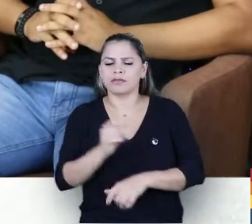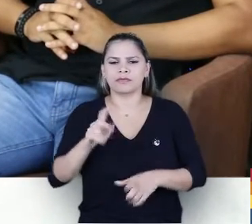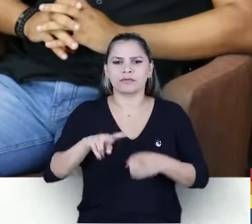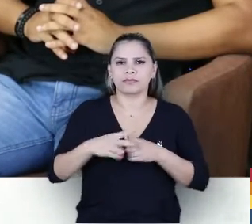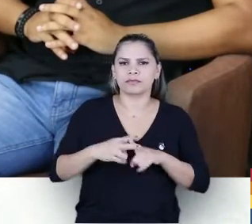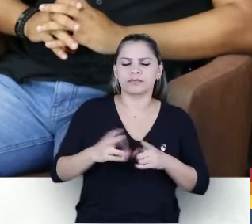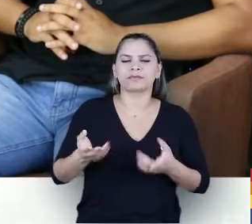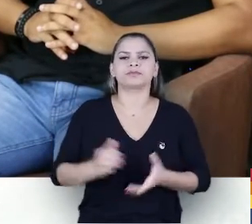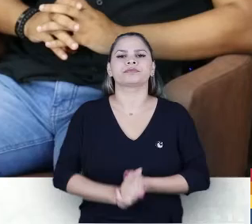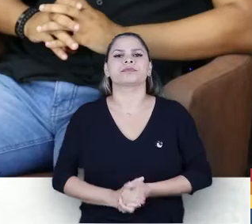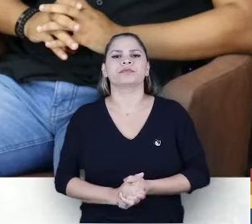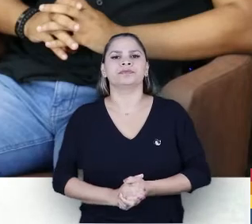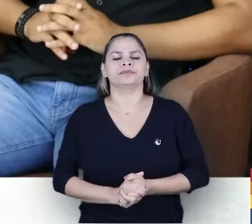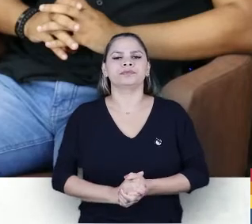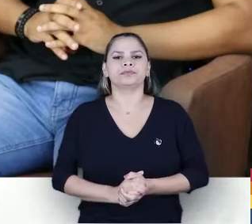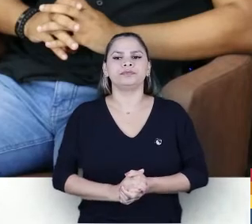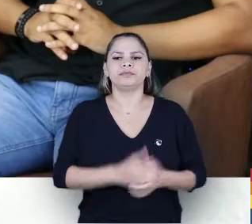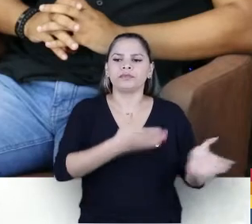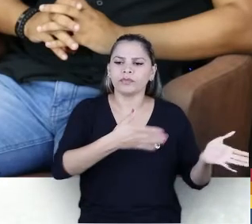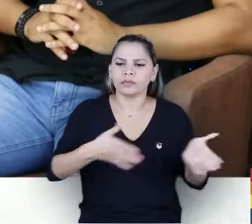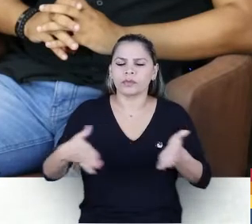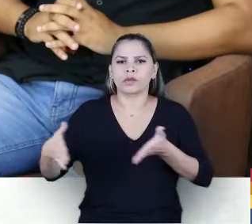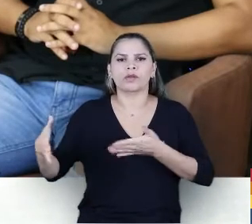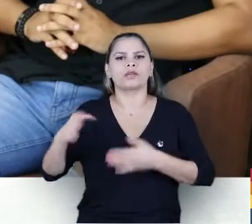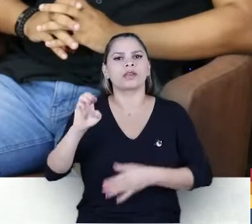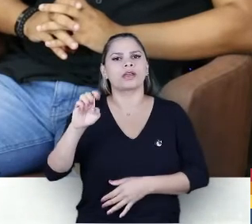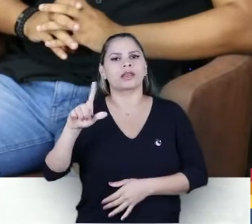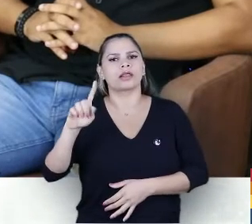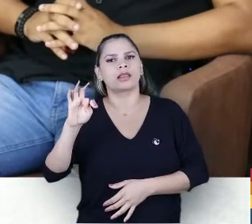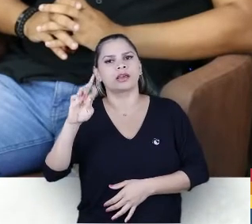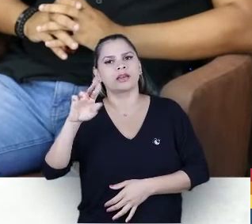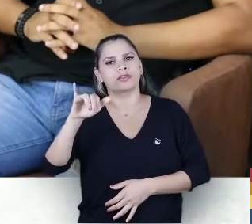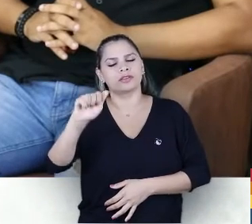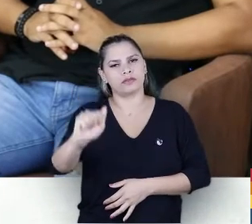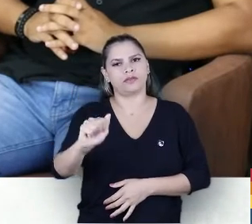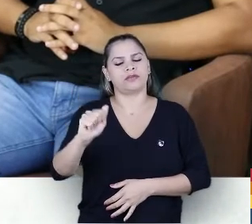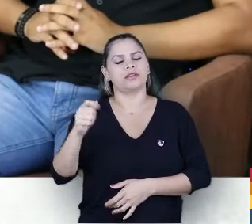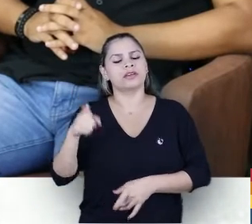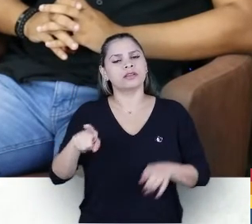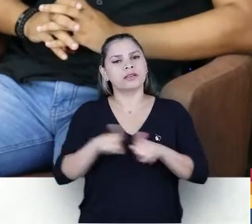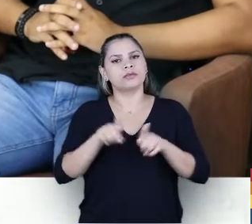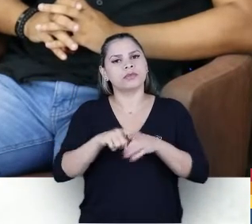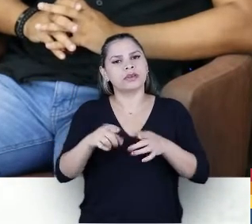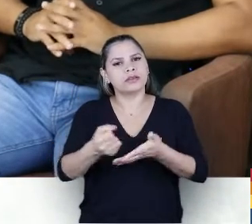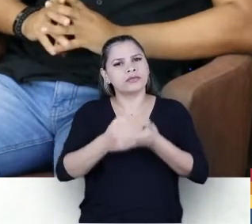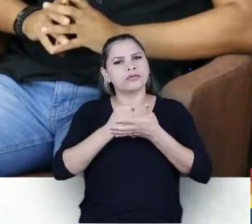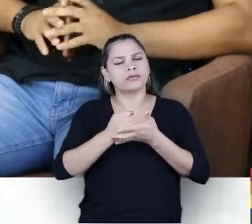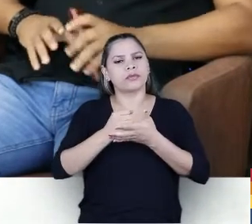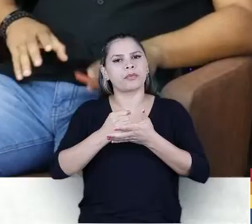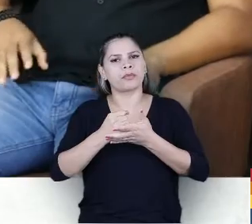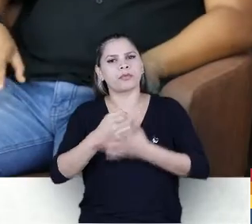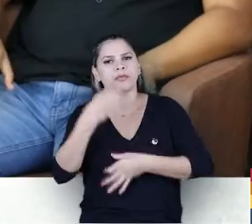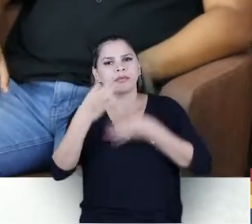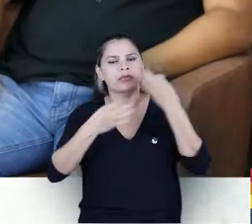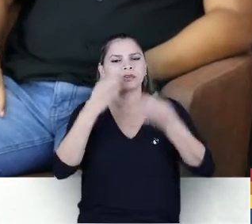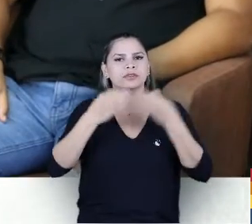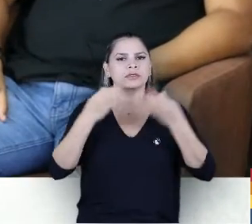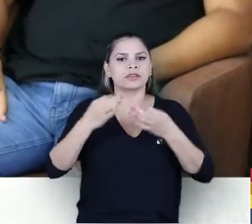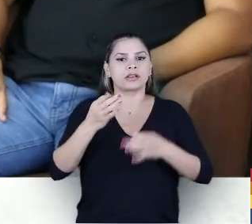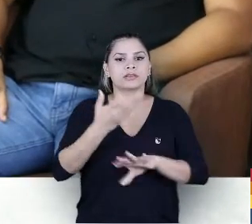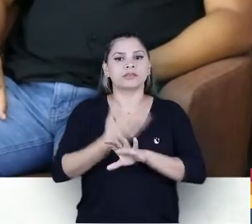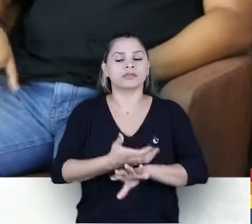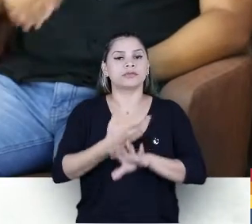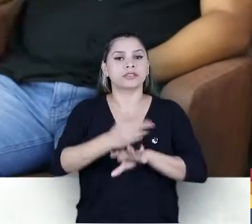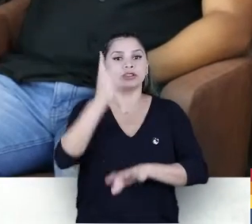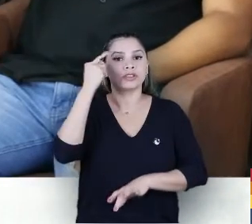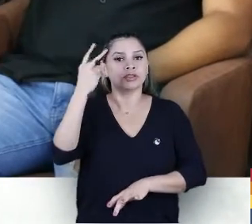ali, naqueles filmes, que eles podem utilizar daquela ferramenta nos textos. E ao longo da eletiva, né, foi possível